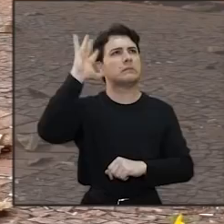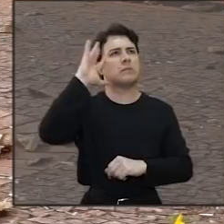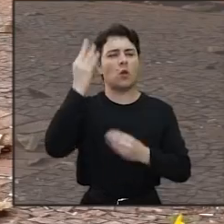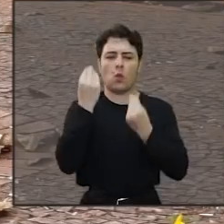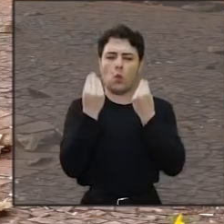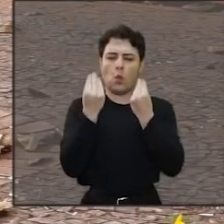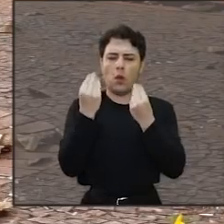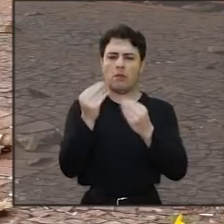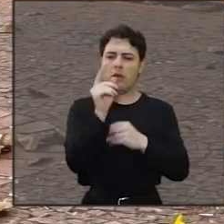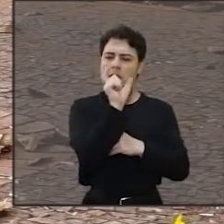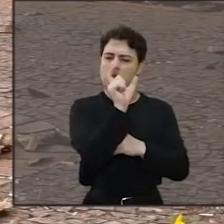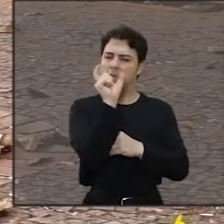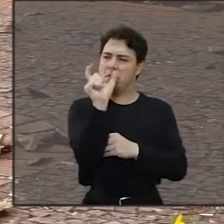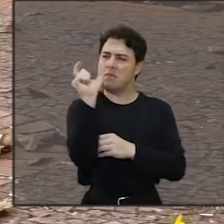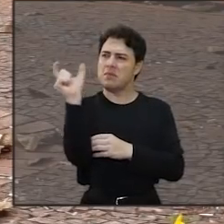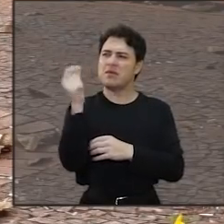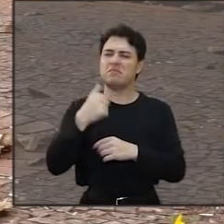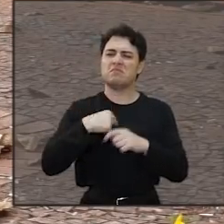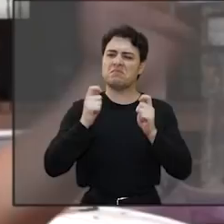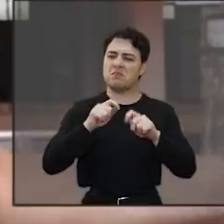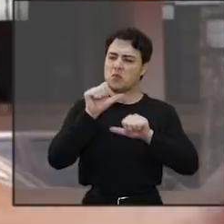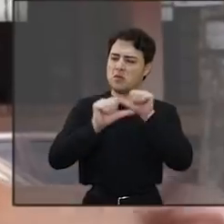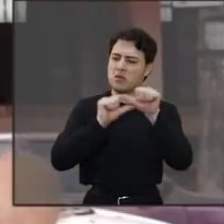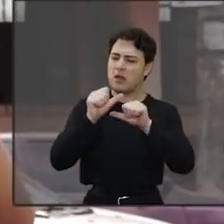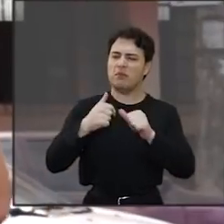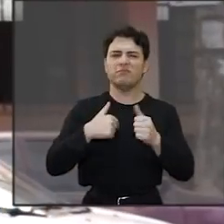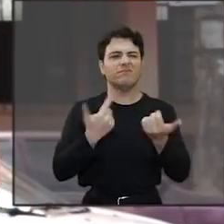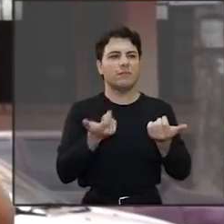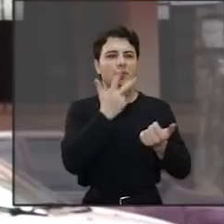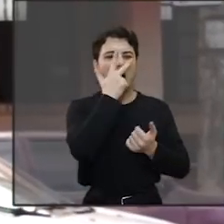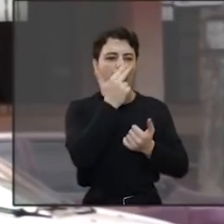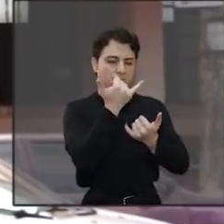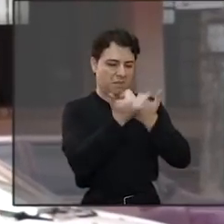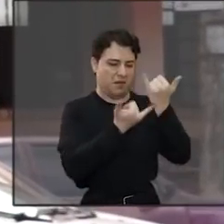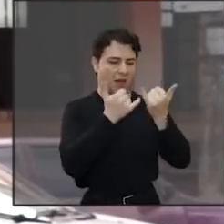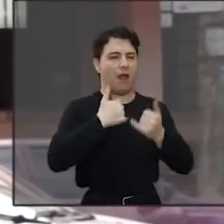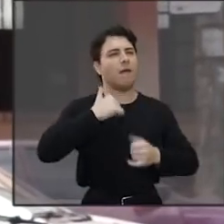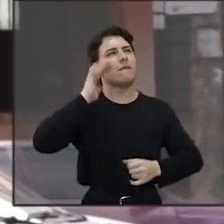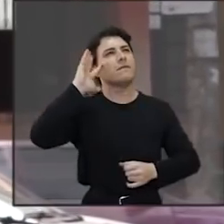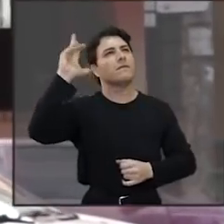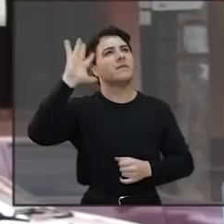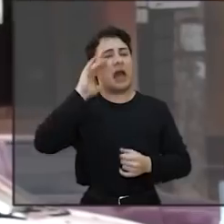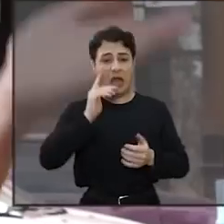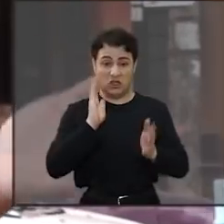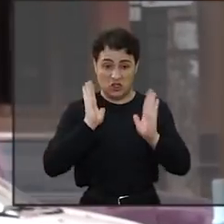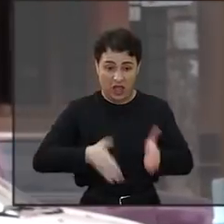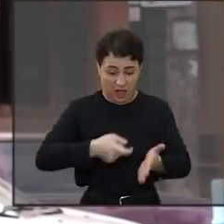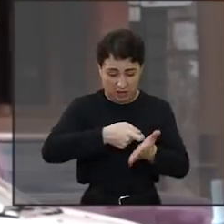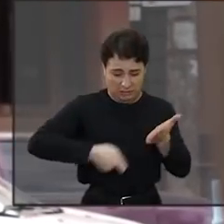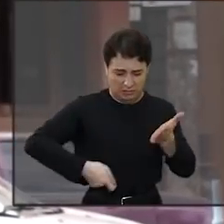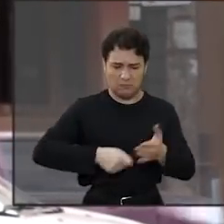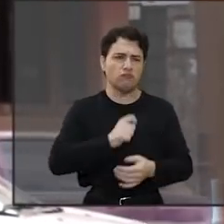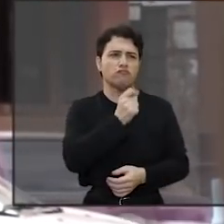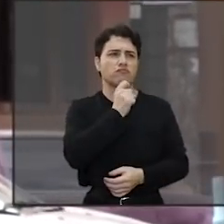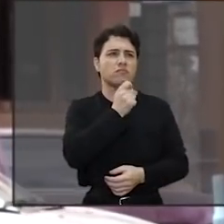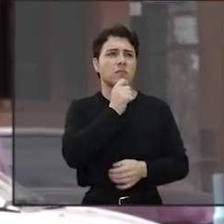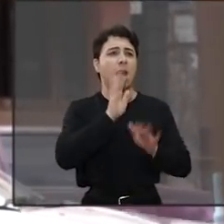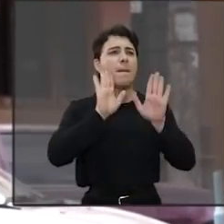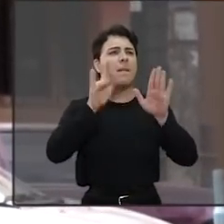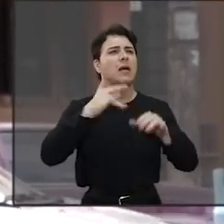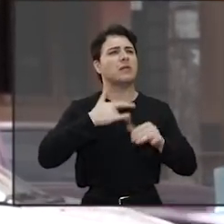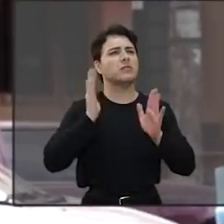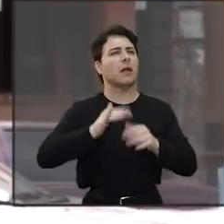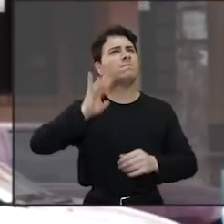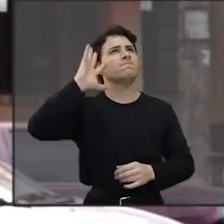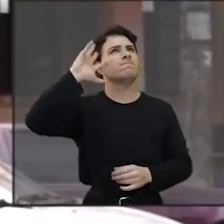capanga, capenga, aí eu pensei capinga, nossa, eu falei capanga, capenga, capinga. Aí nessa eu vou brincando com a língua, eu nem escrevi essa, ainda nem publiquei nem nada. Mas eu tô